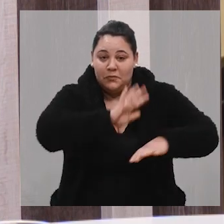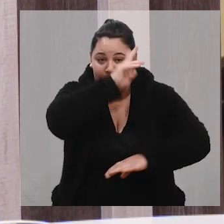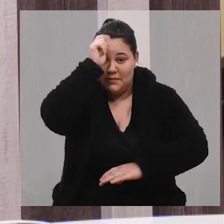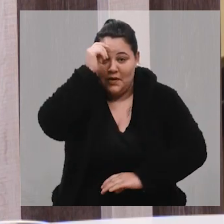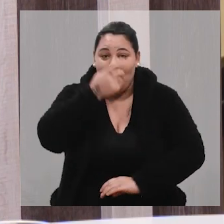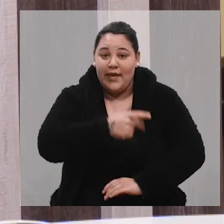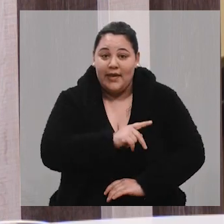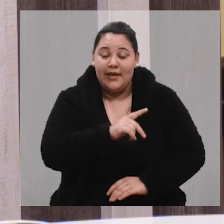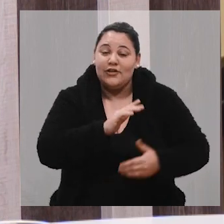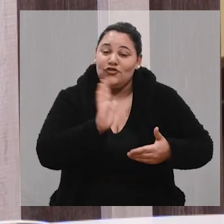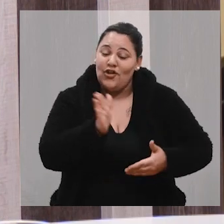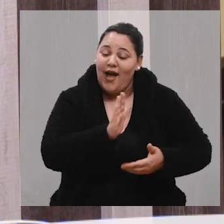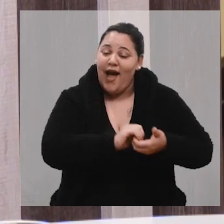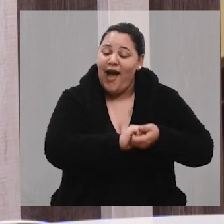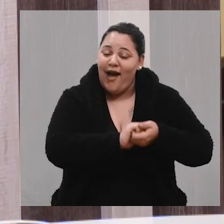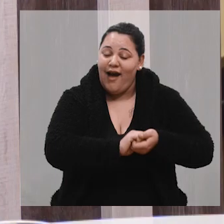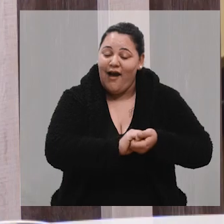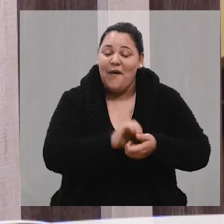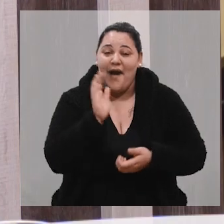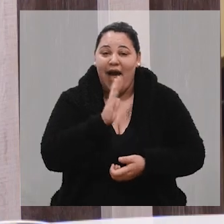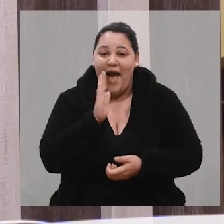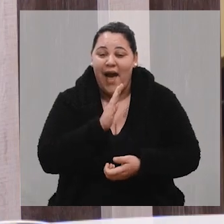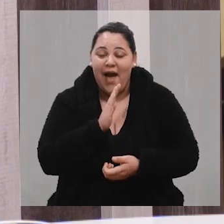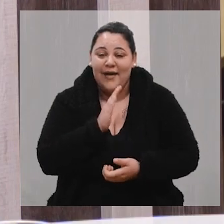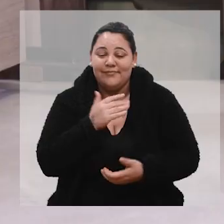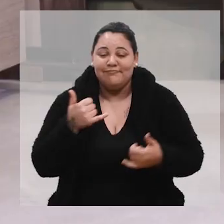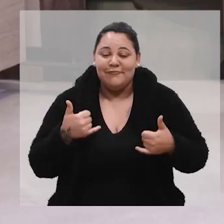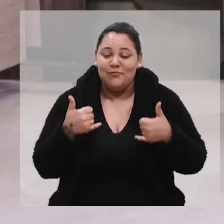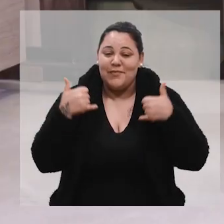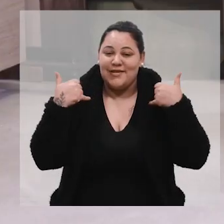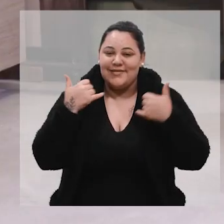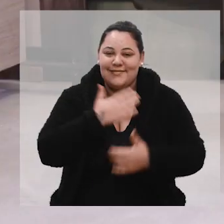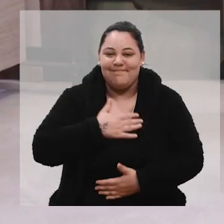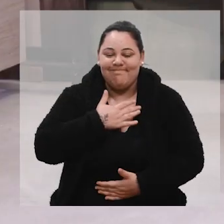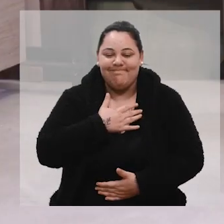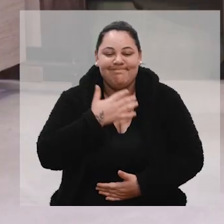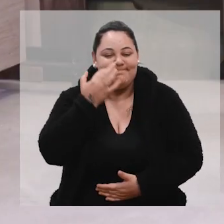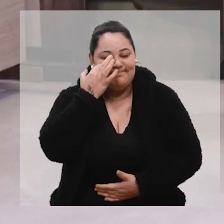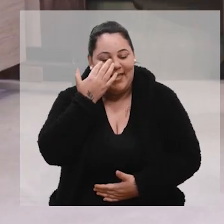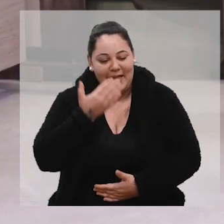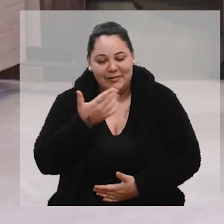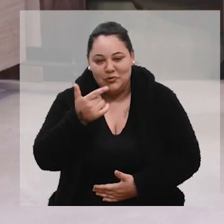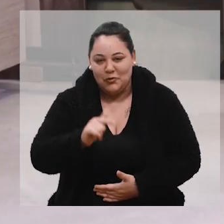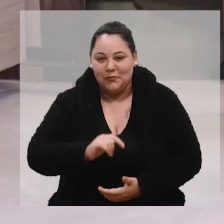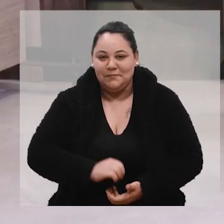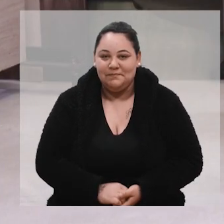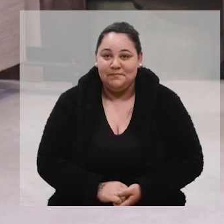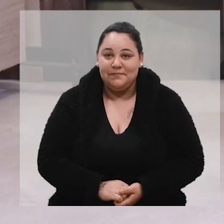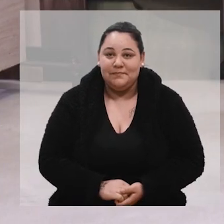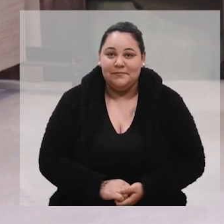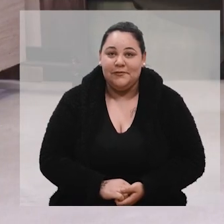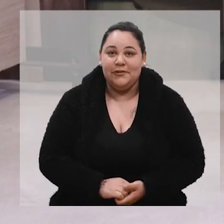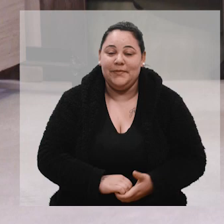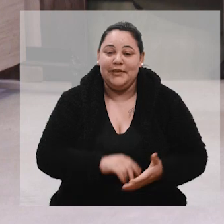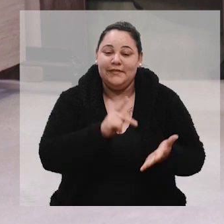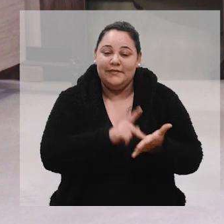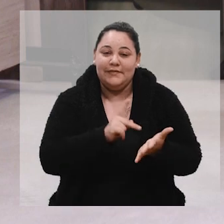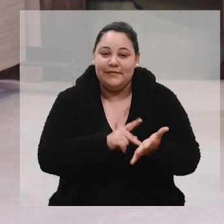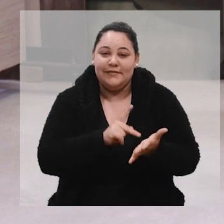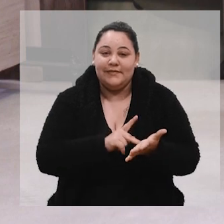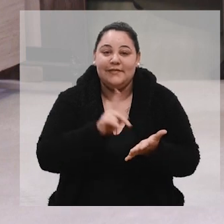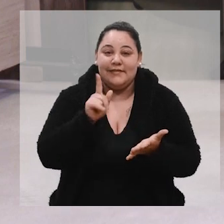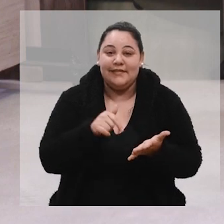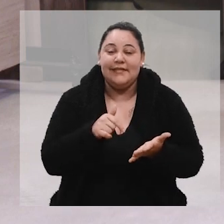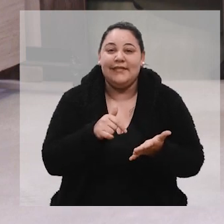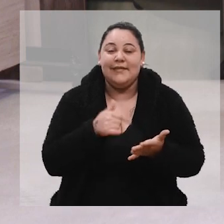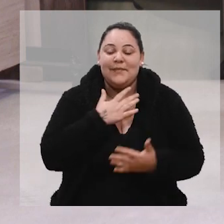Legislativo Caxiense. De imediato lhe cumprimento. Vereador Fiuza, uma honra tê-lo conosco novamente aqui. Na verdade, uma honra toda nossa,